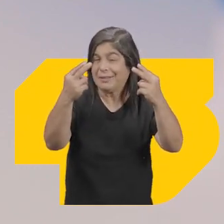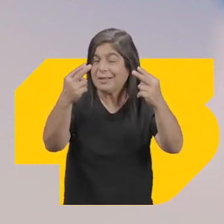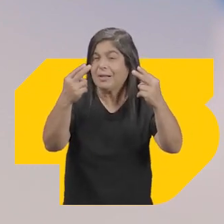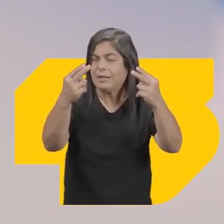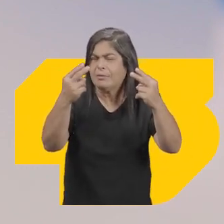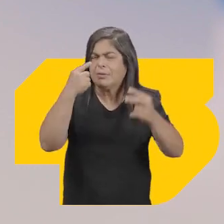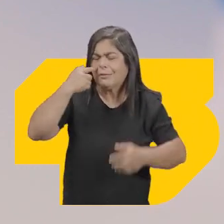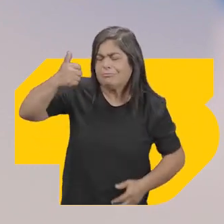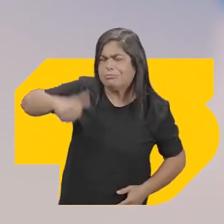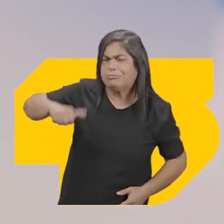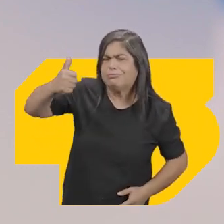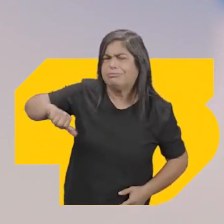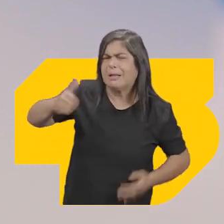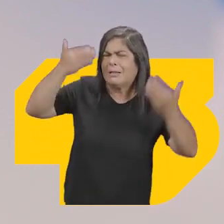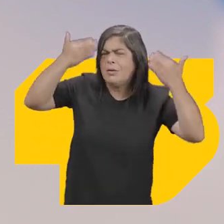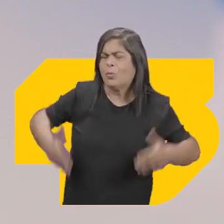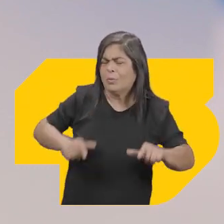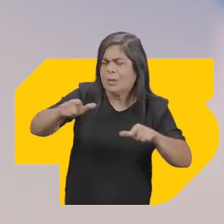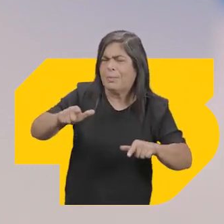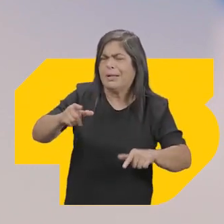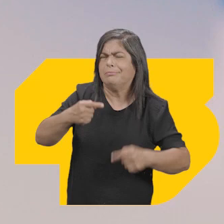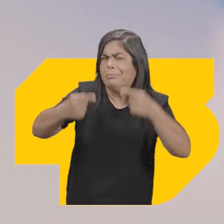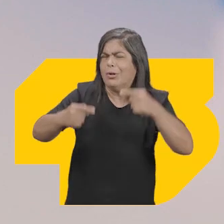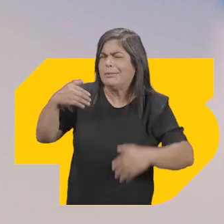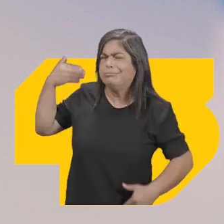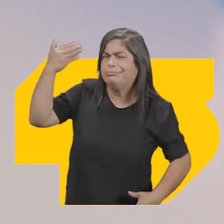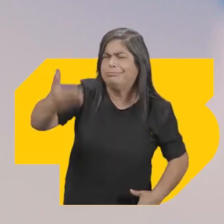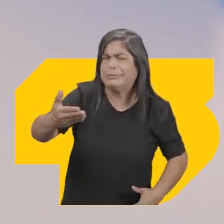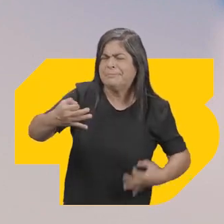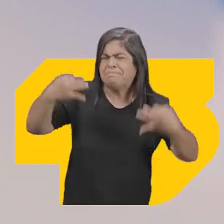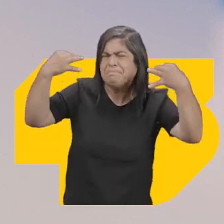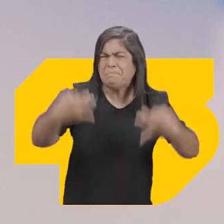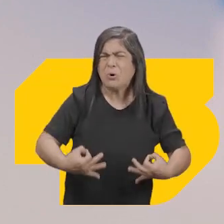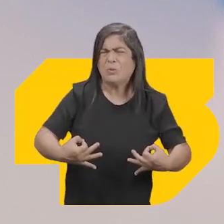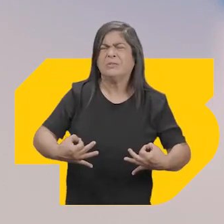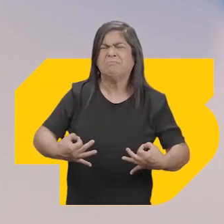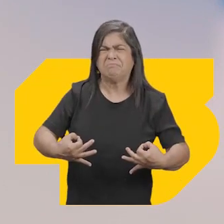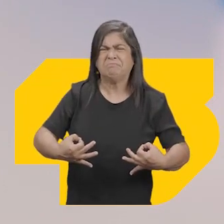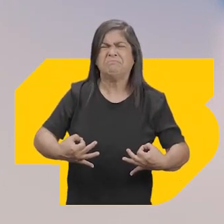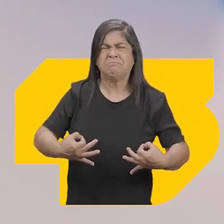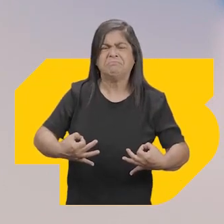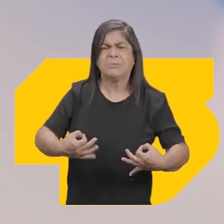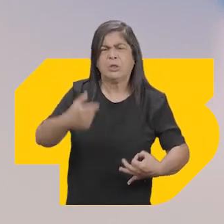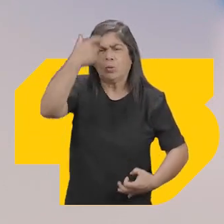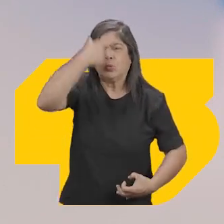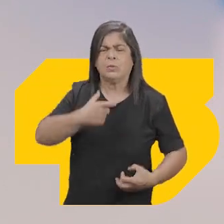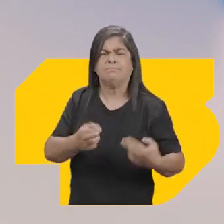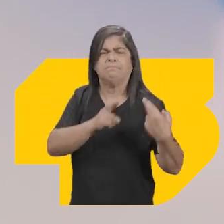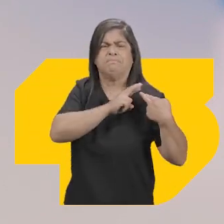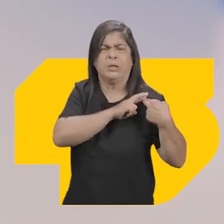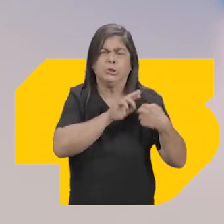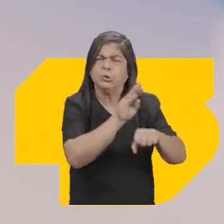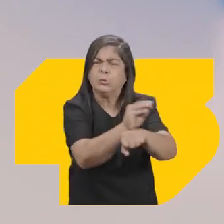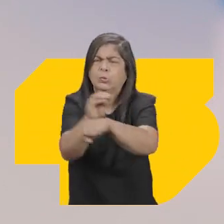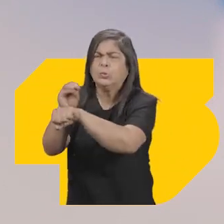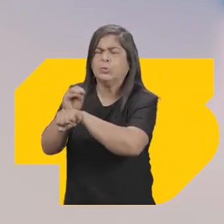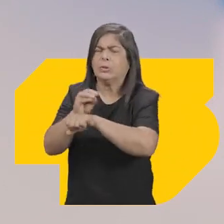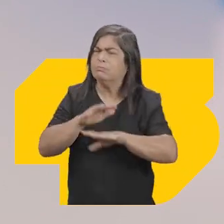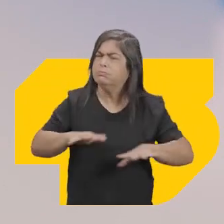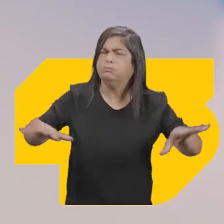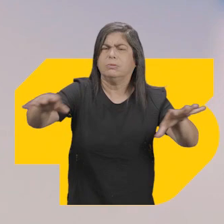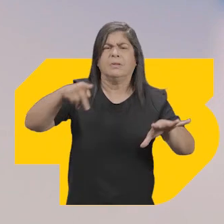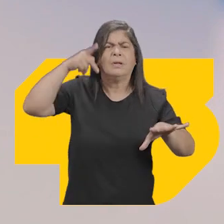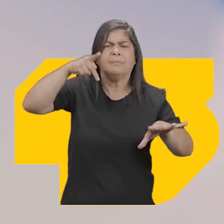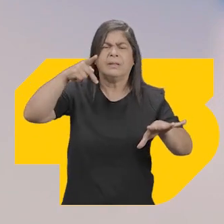escuta, para analisar com atenção a minha trajetória na vida pública, a minha postura. A minha missão é servir as pessoas da